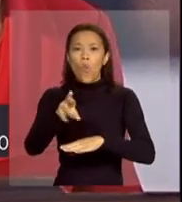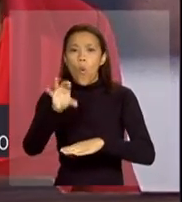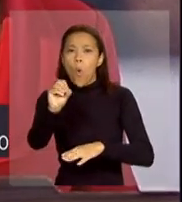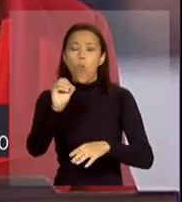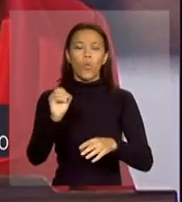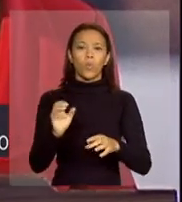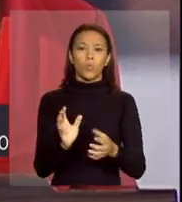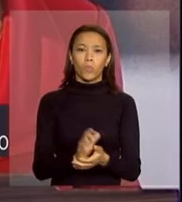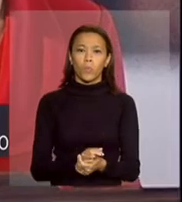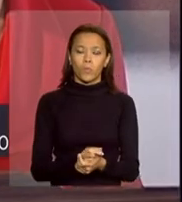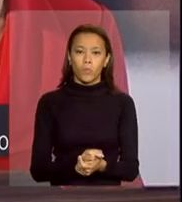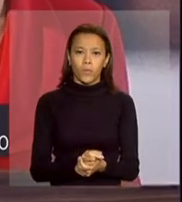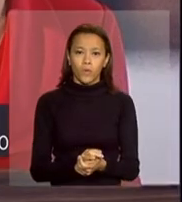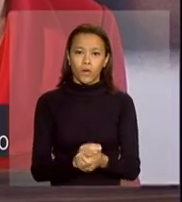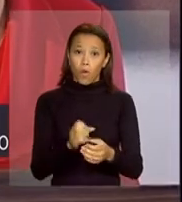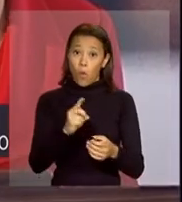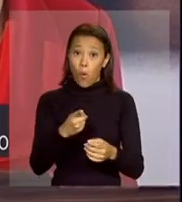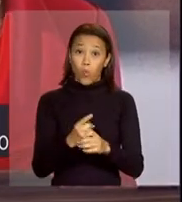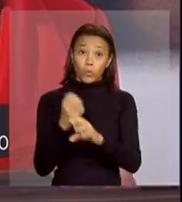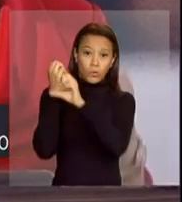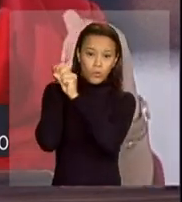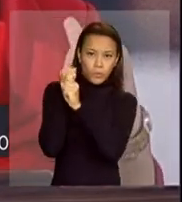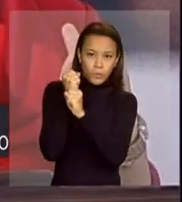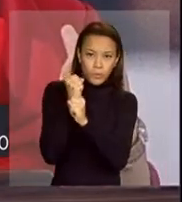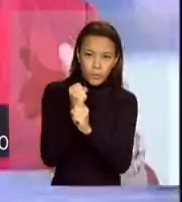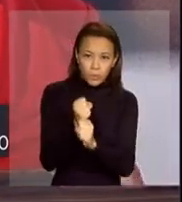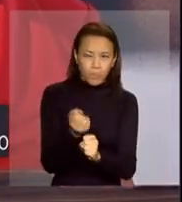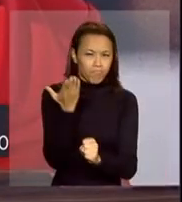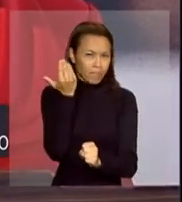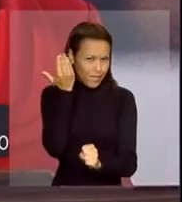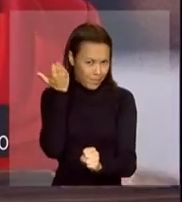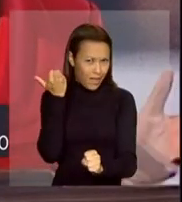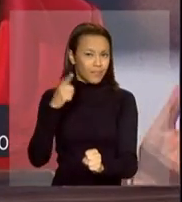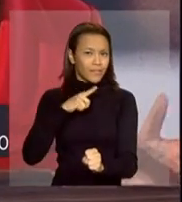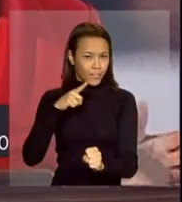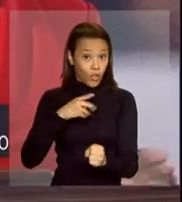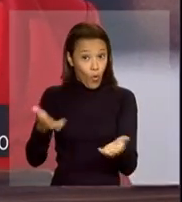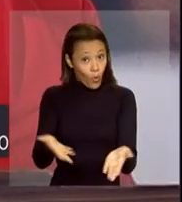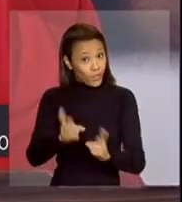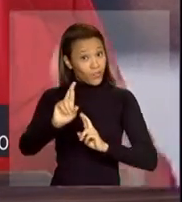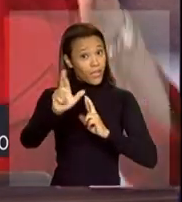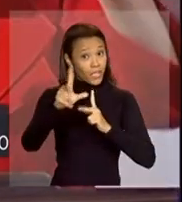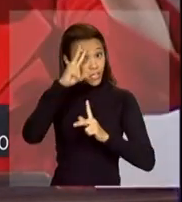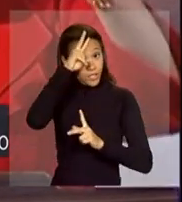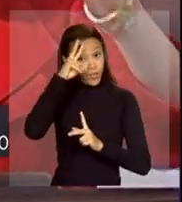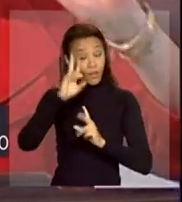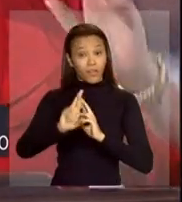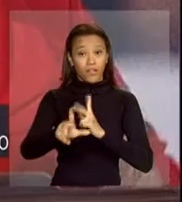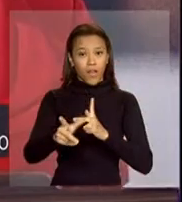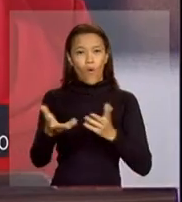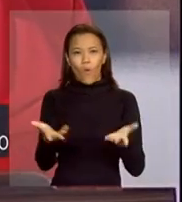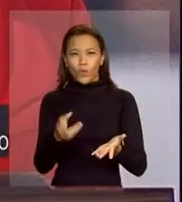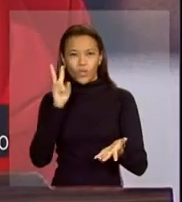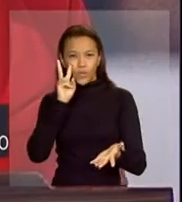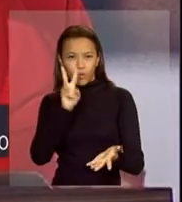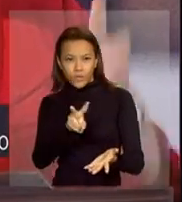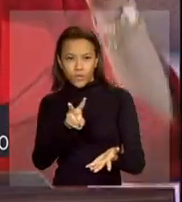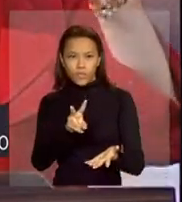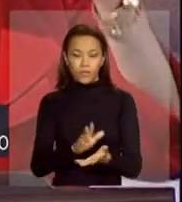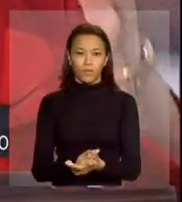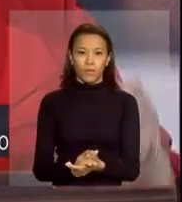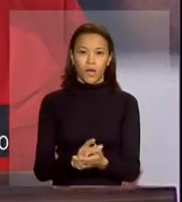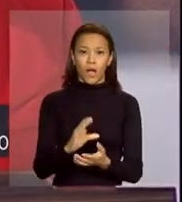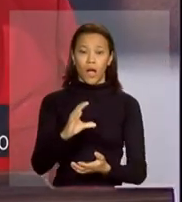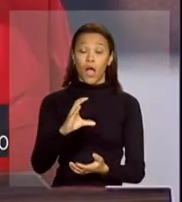e sem a cana-de-açúcar naquela época hoje é diferente estou vendo ali a cópia é